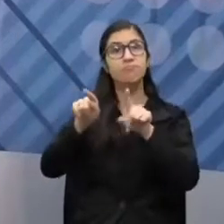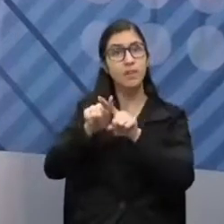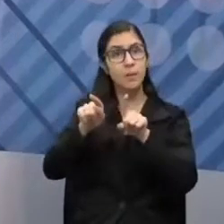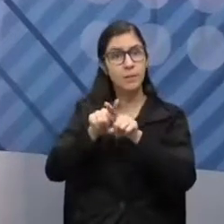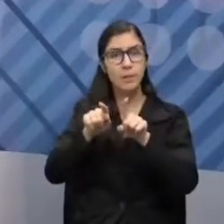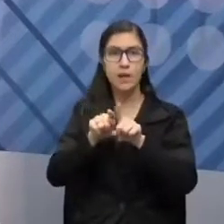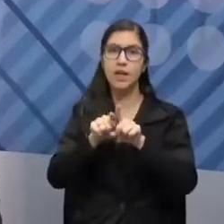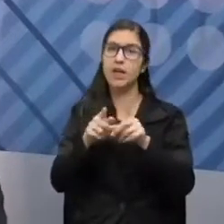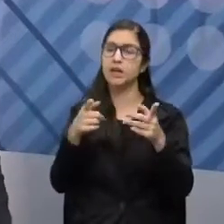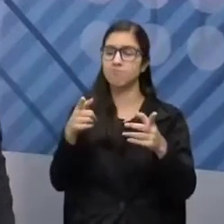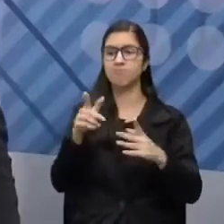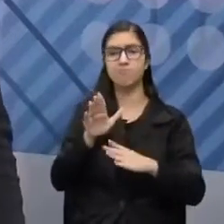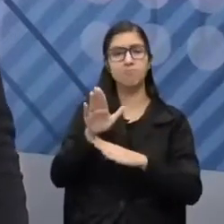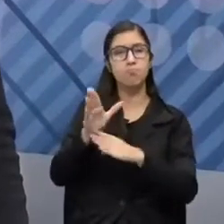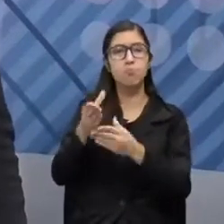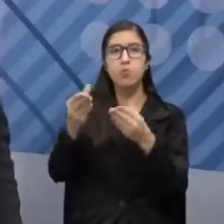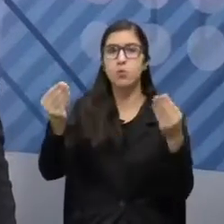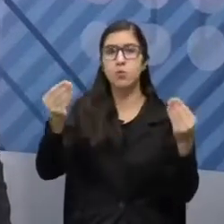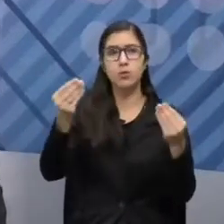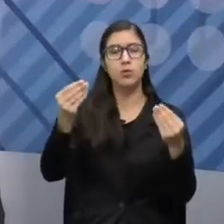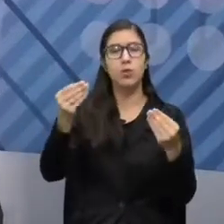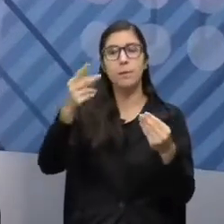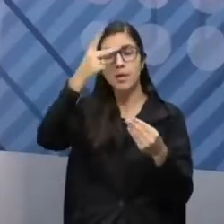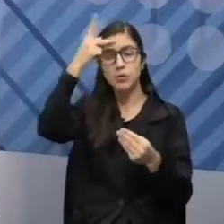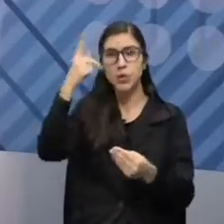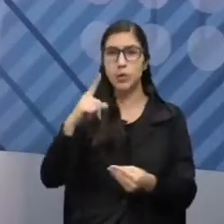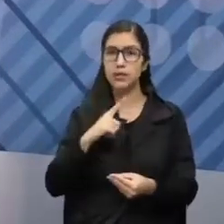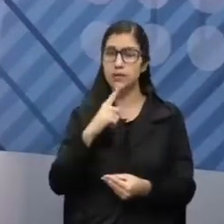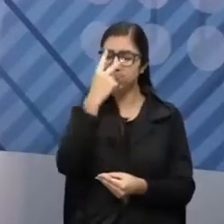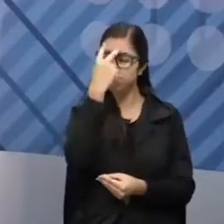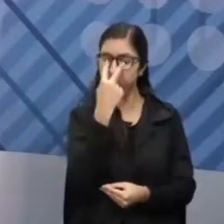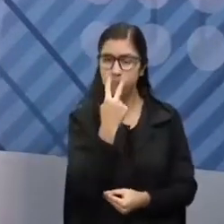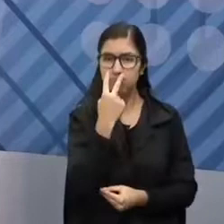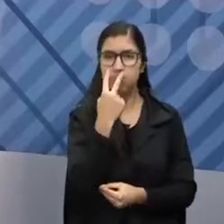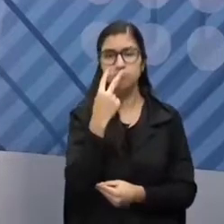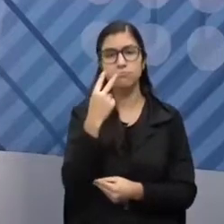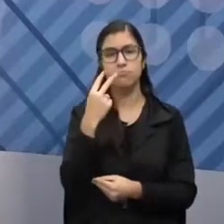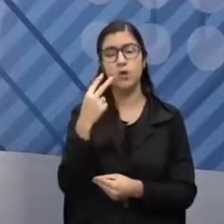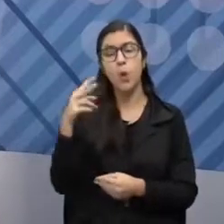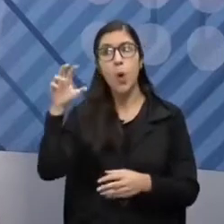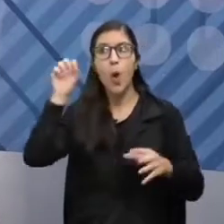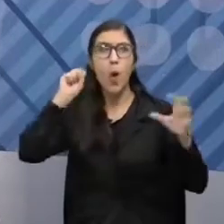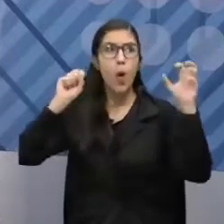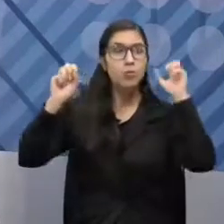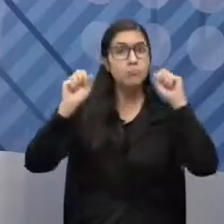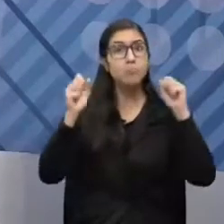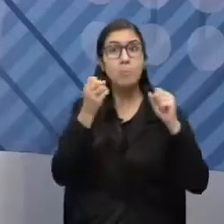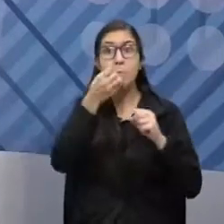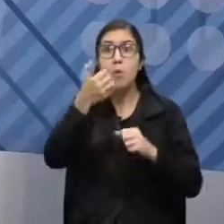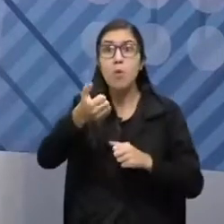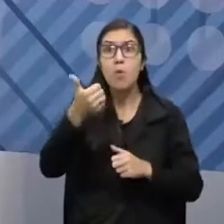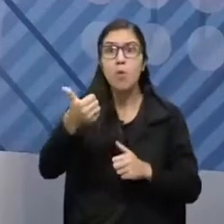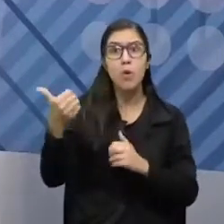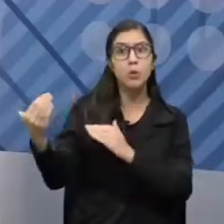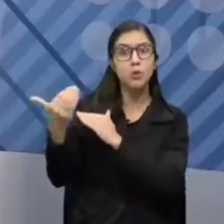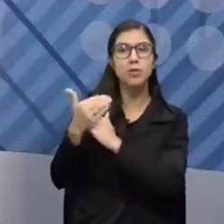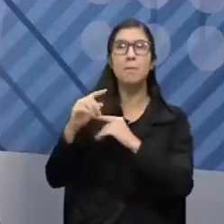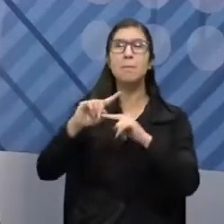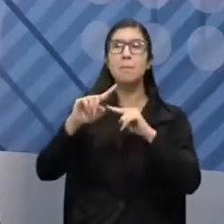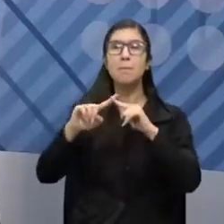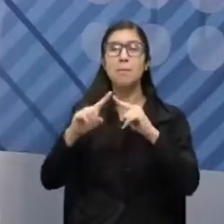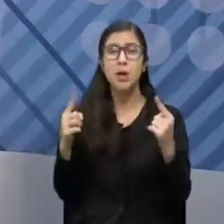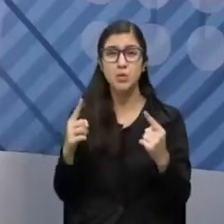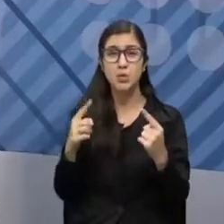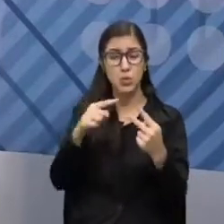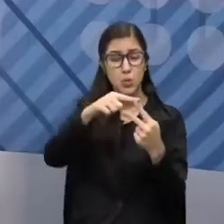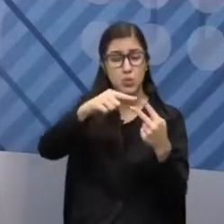vai beneficiar e vai privilegiar muito a pessoa cega ou com baixa visão. Agora, quando os dois